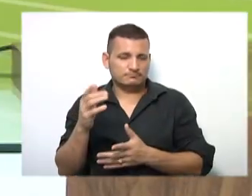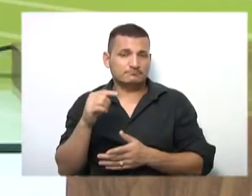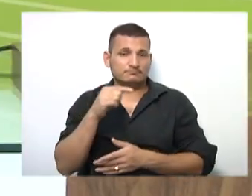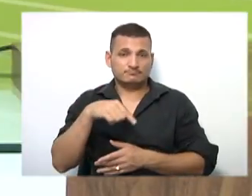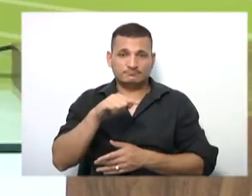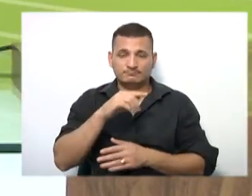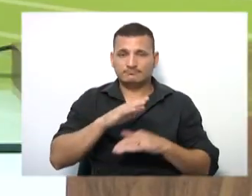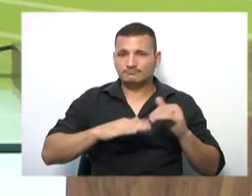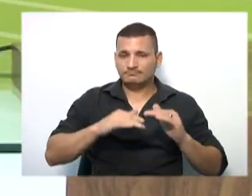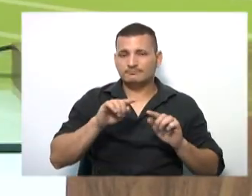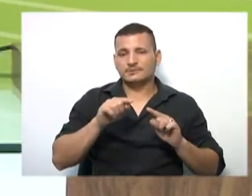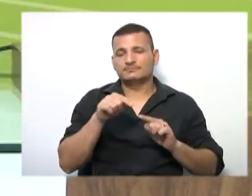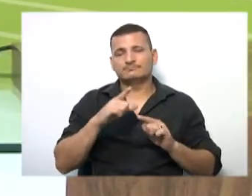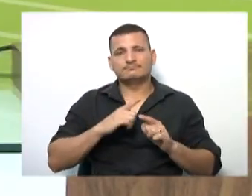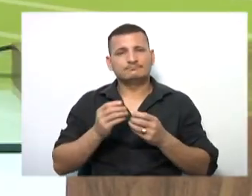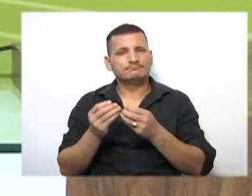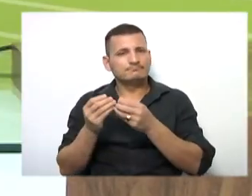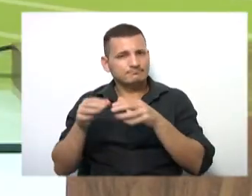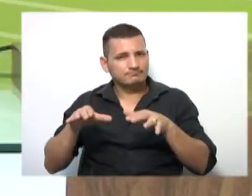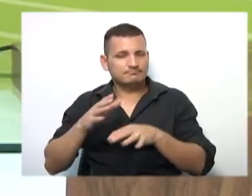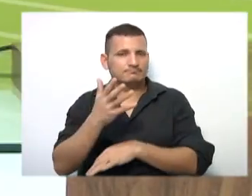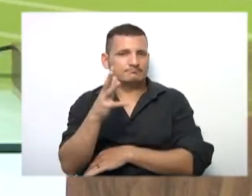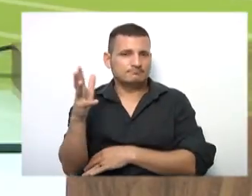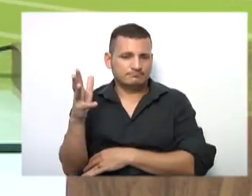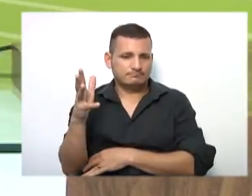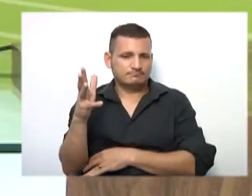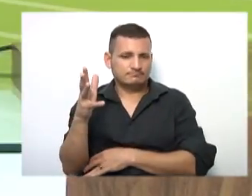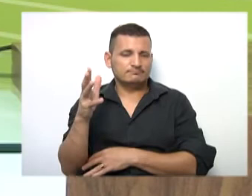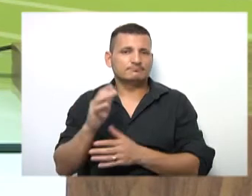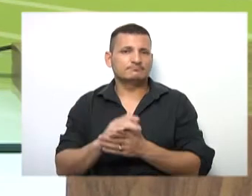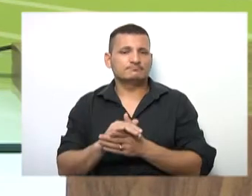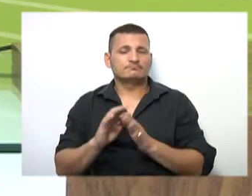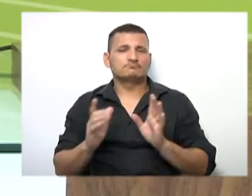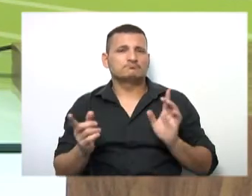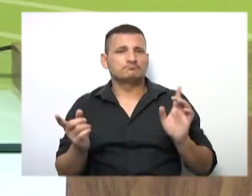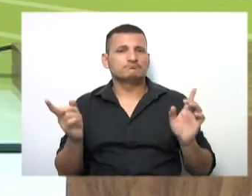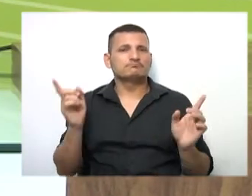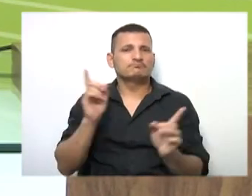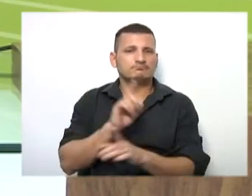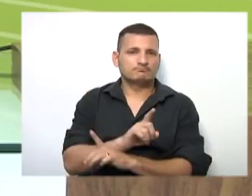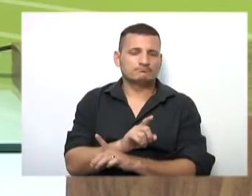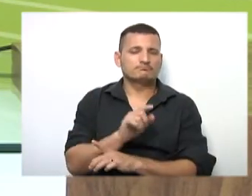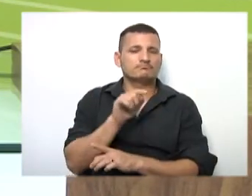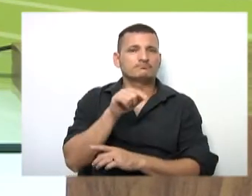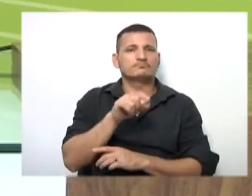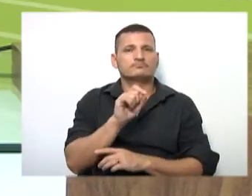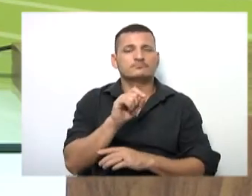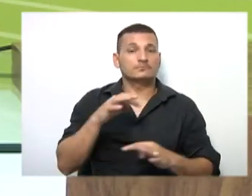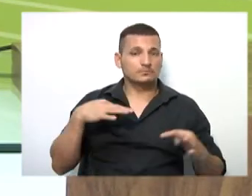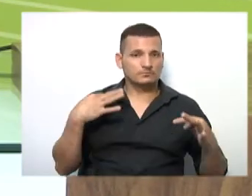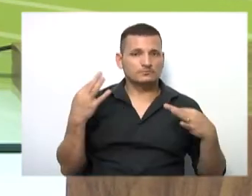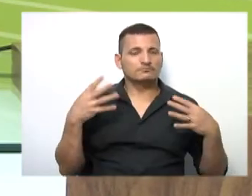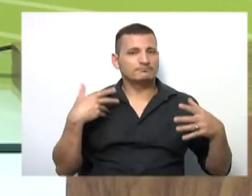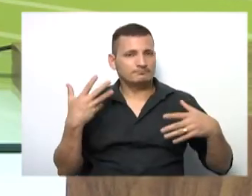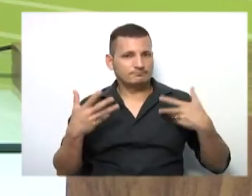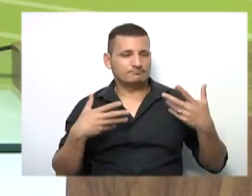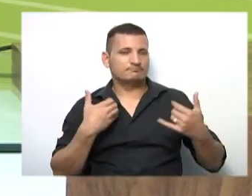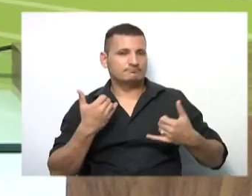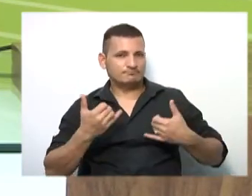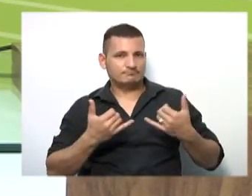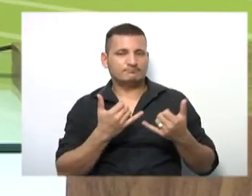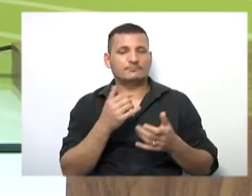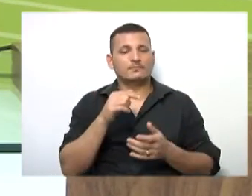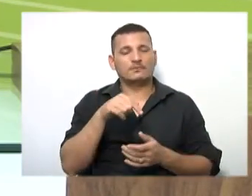esse é um ramo que destrói o meio ambiente. No lado oposto, turismo e lazer é o ramo que menos destrói o meio ambiente. A gente pode